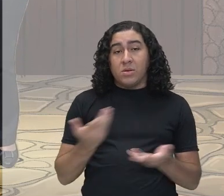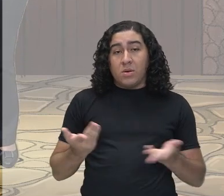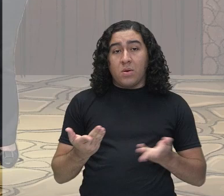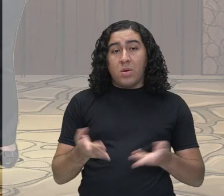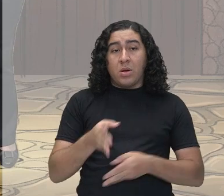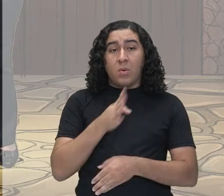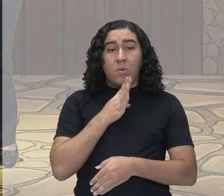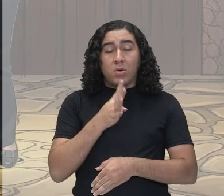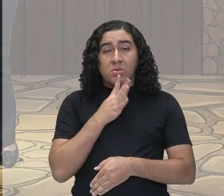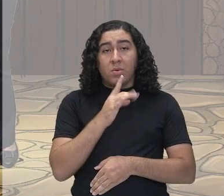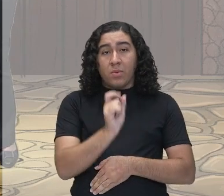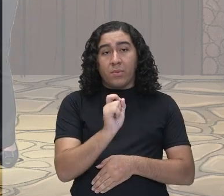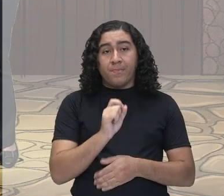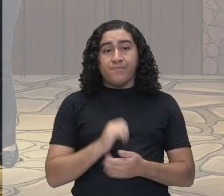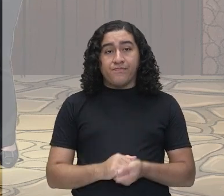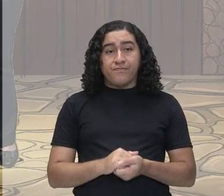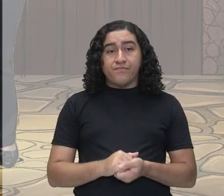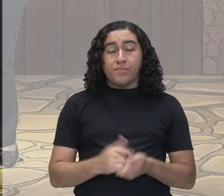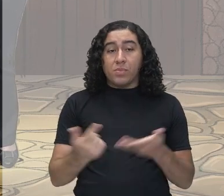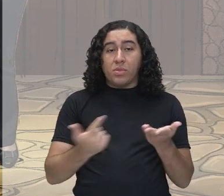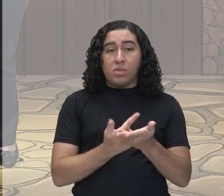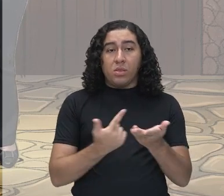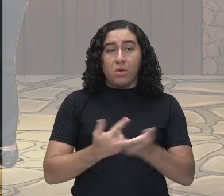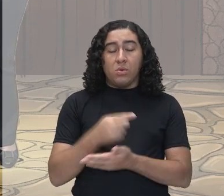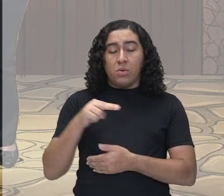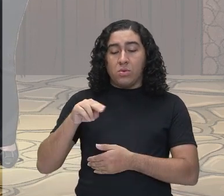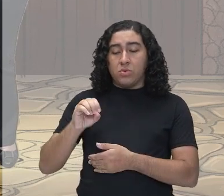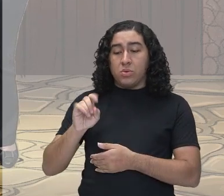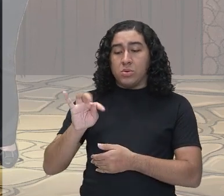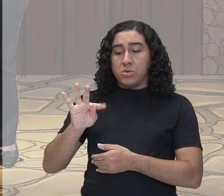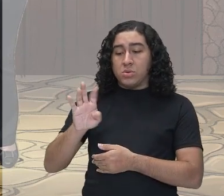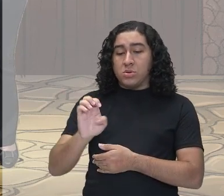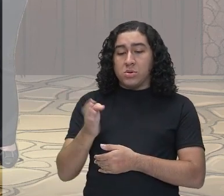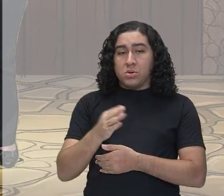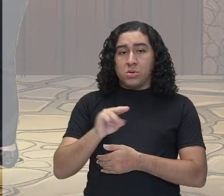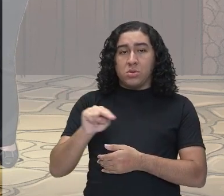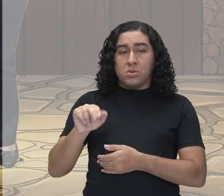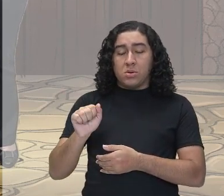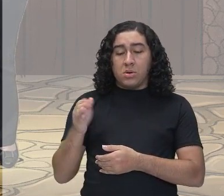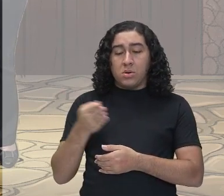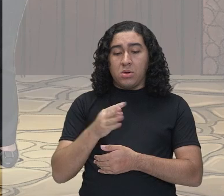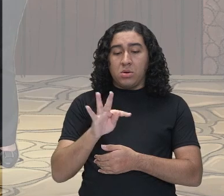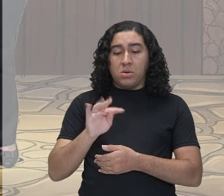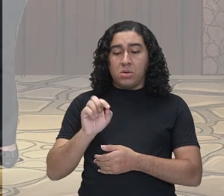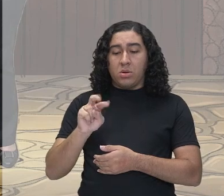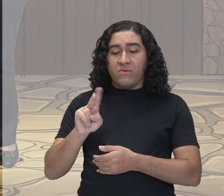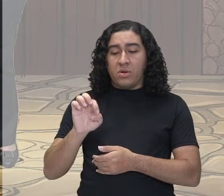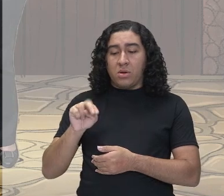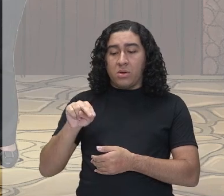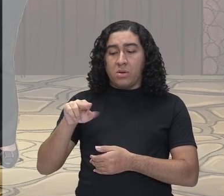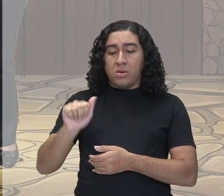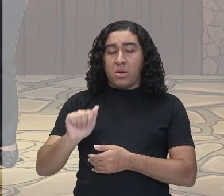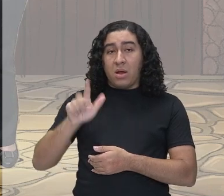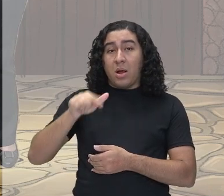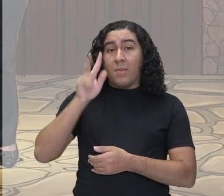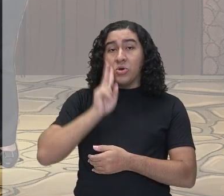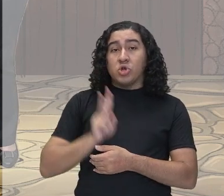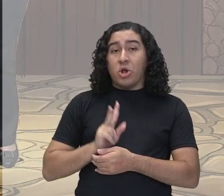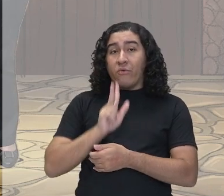gente vai falar sobre A Noite na Taverna, de Álvares de Azevedo, é uma história bastante